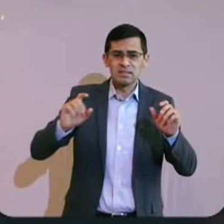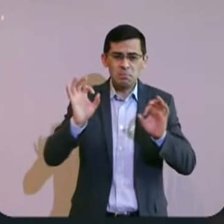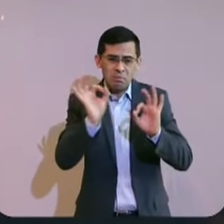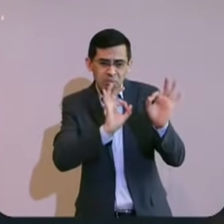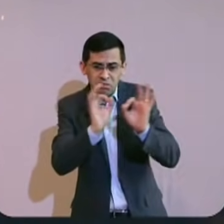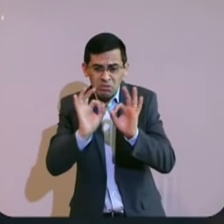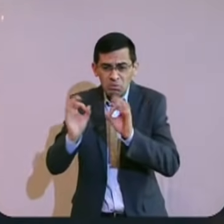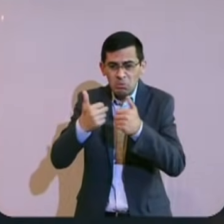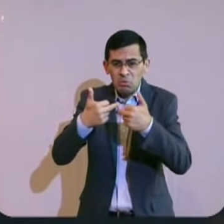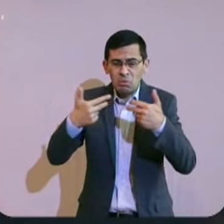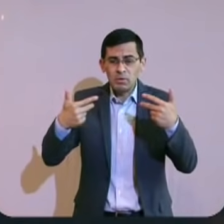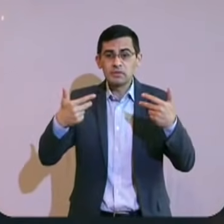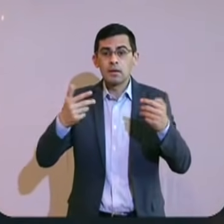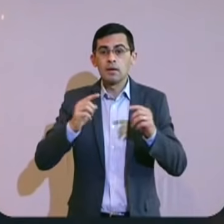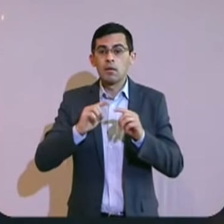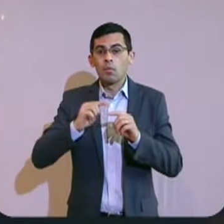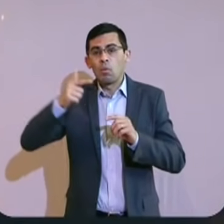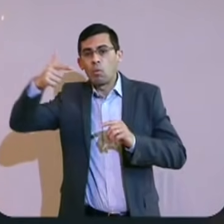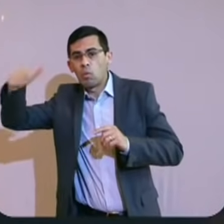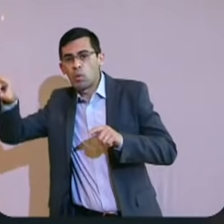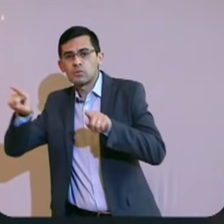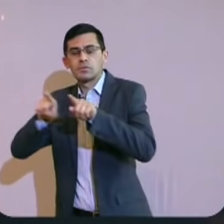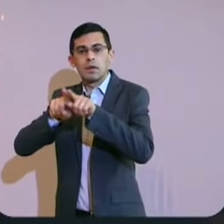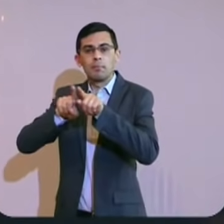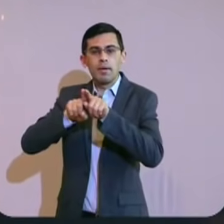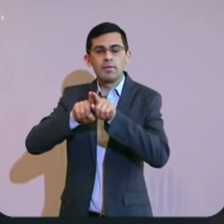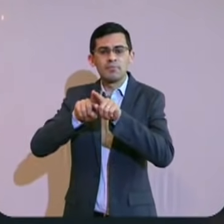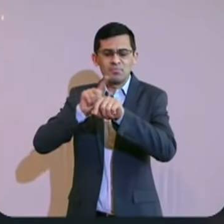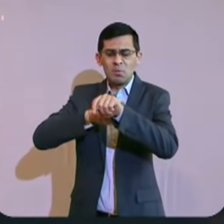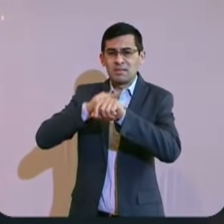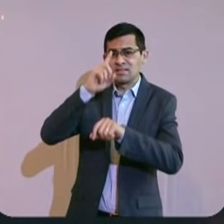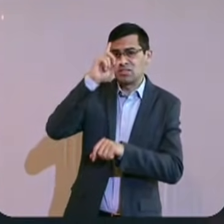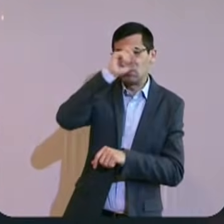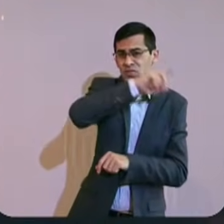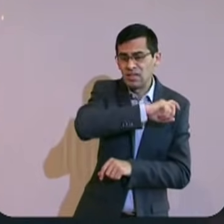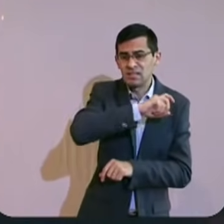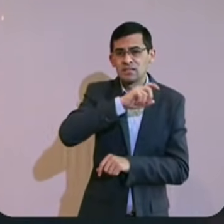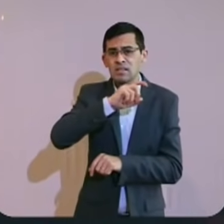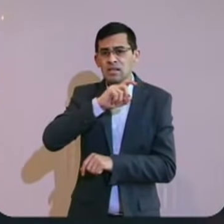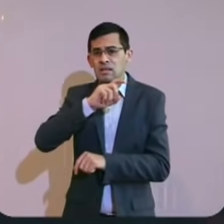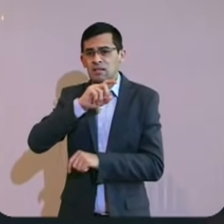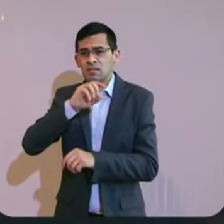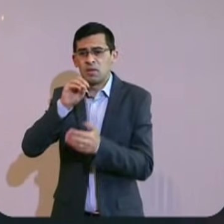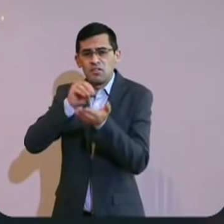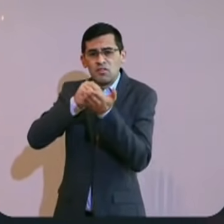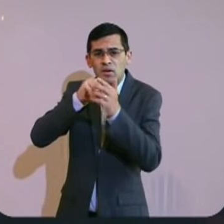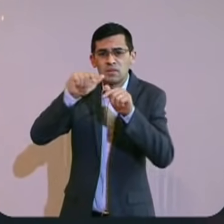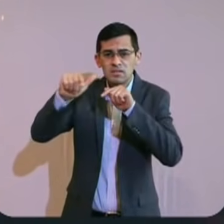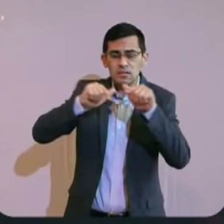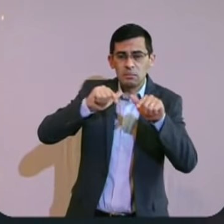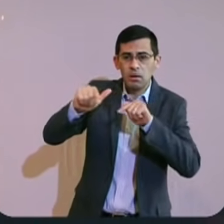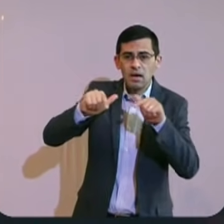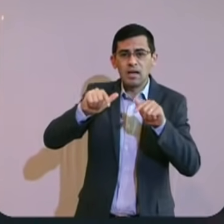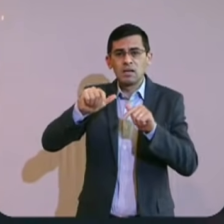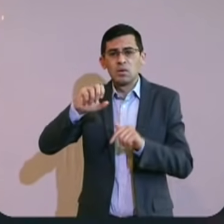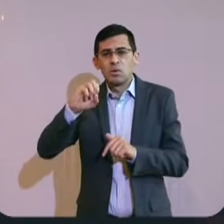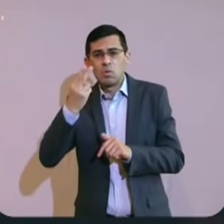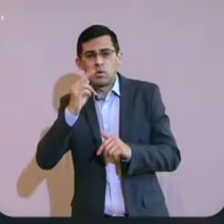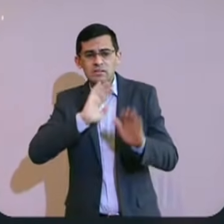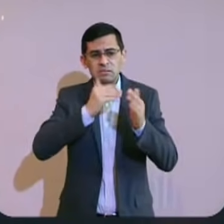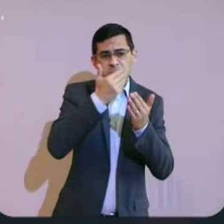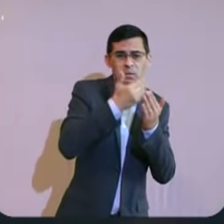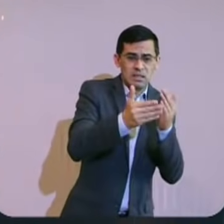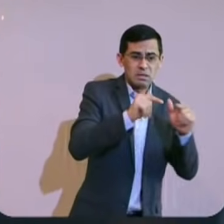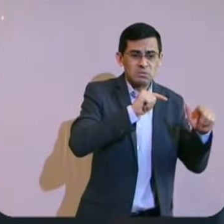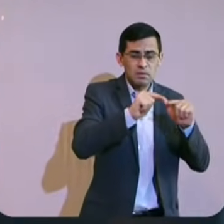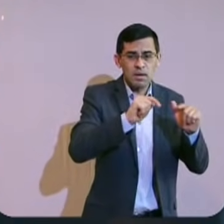para acontecer e tal. Outros estão vivendo tempos difíceis com relação a emprego e talvez tenham perdido